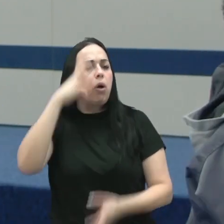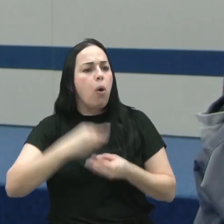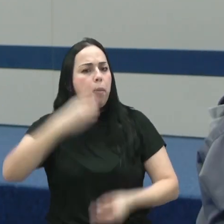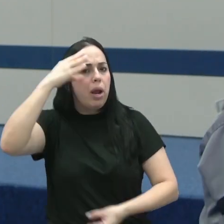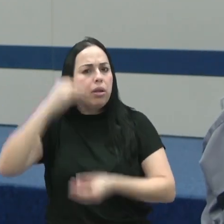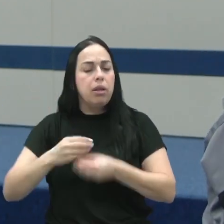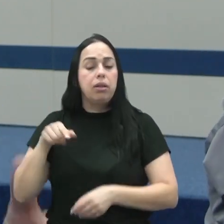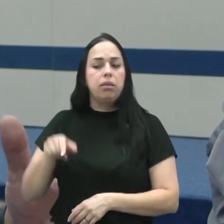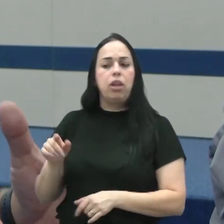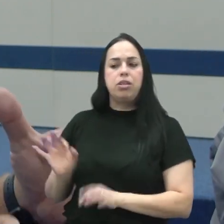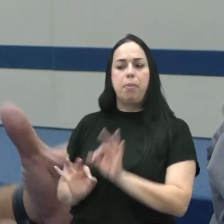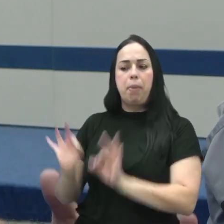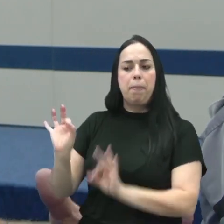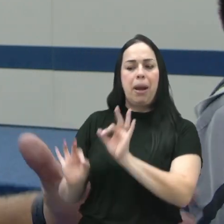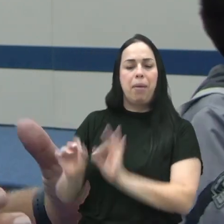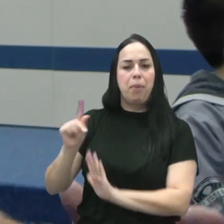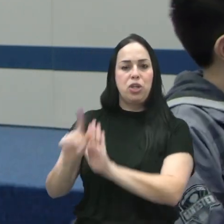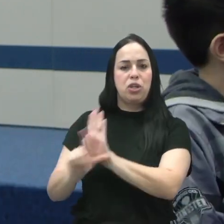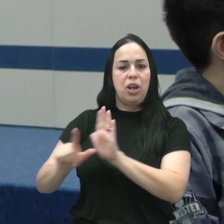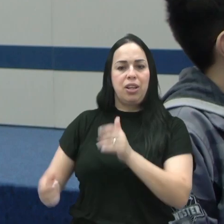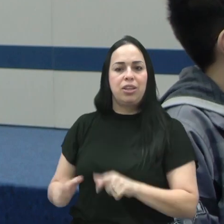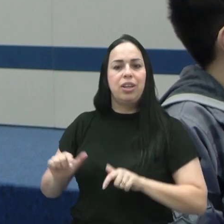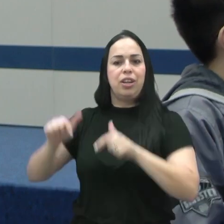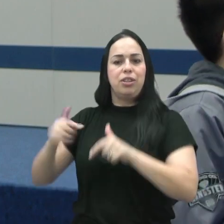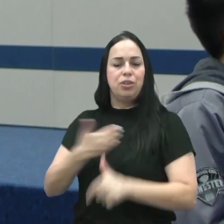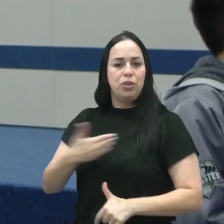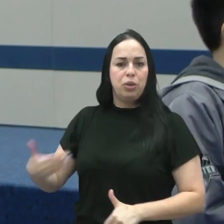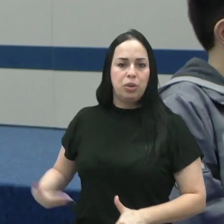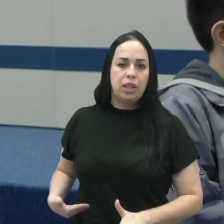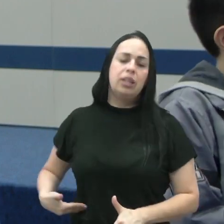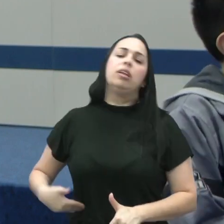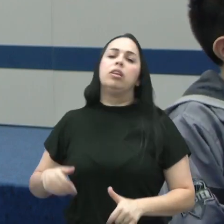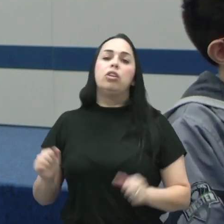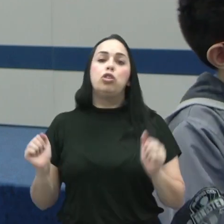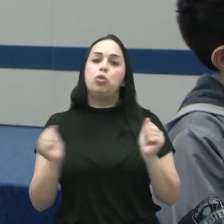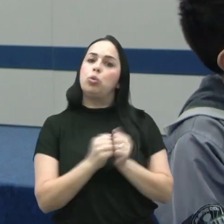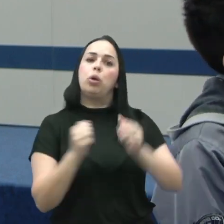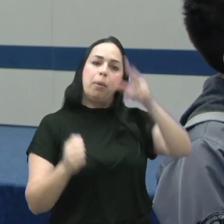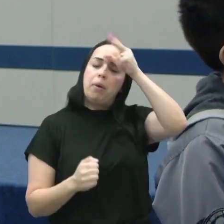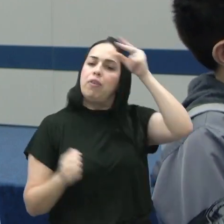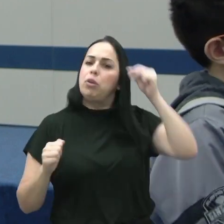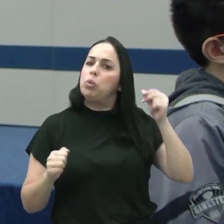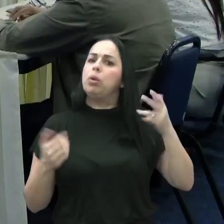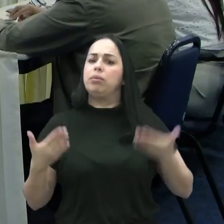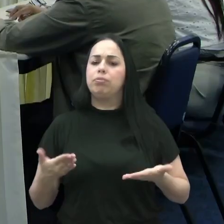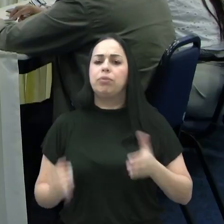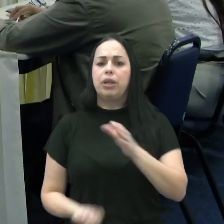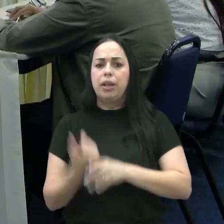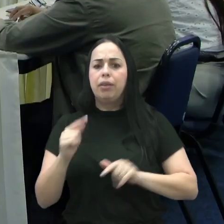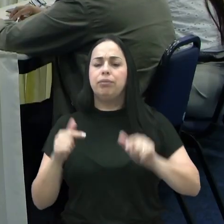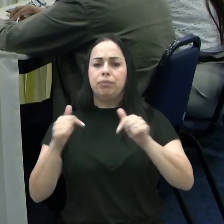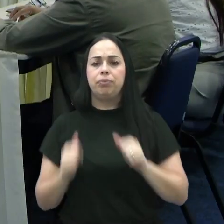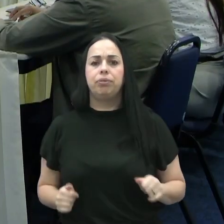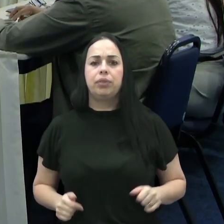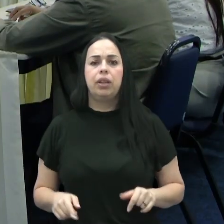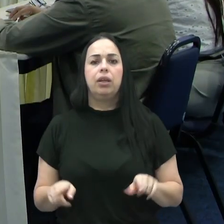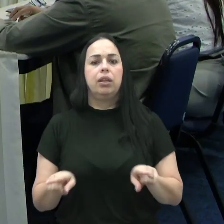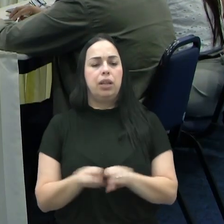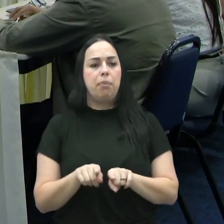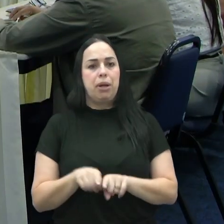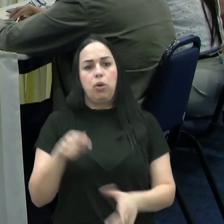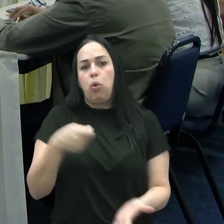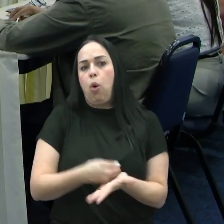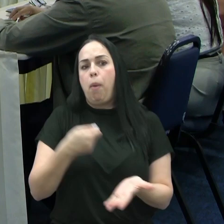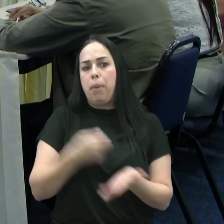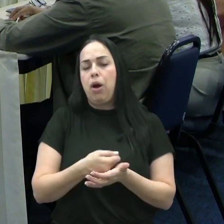entendendo, interpretando que a gente possa bolar projetos de leis, políticas públicas, construir junto ao Poder Executivo. No debate,